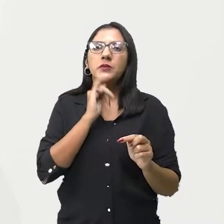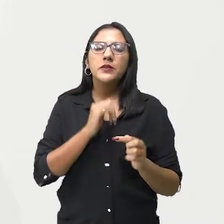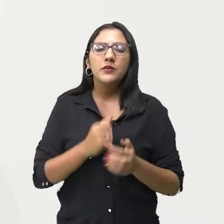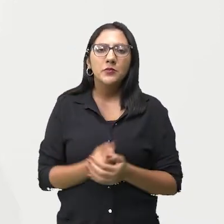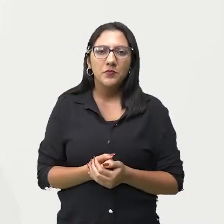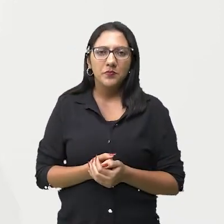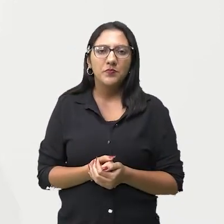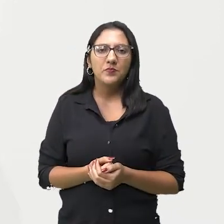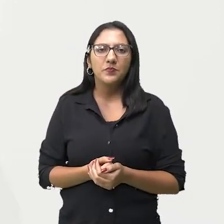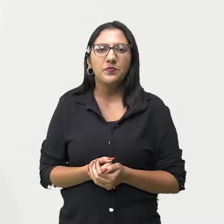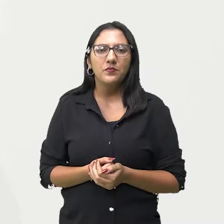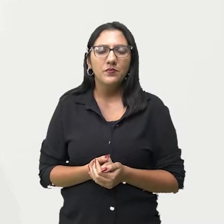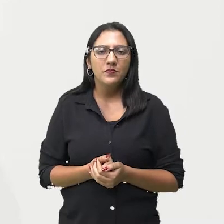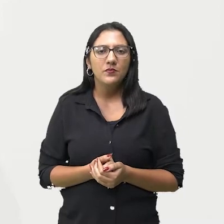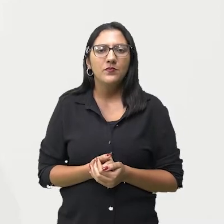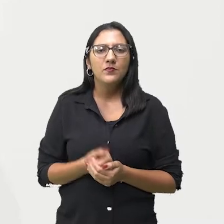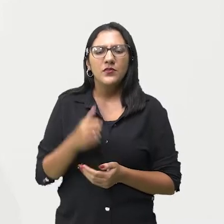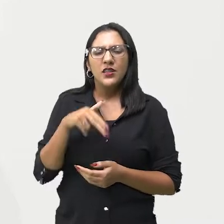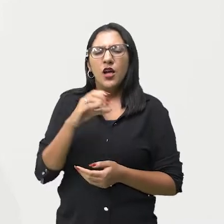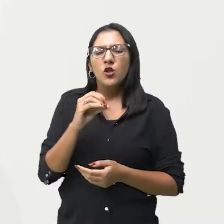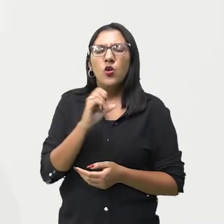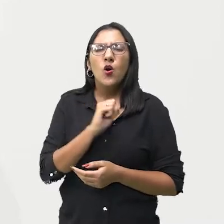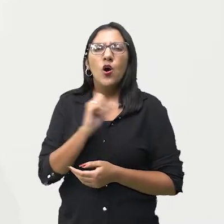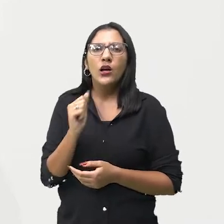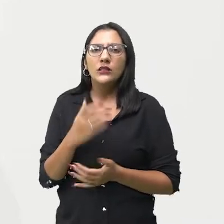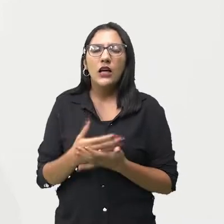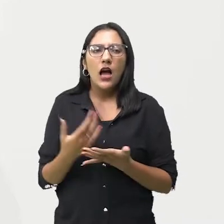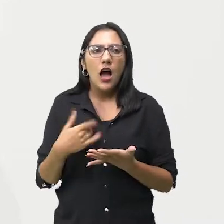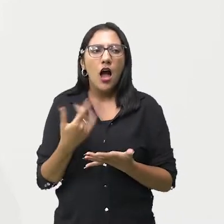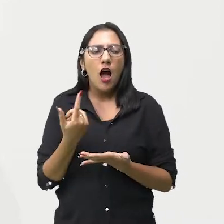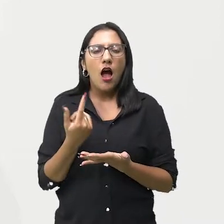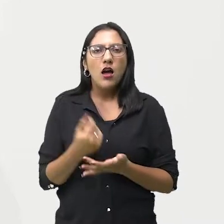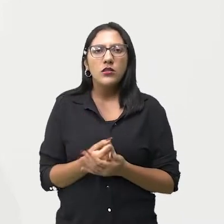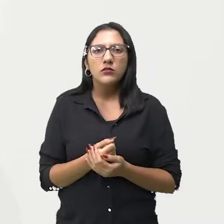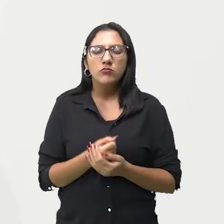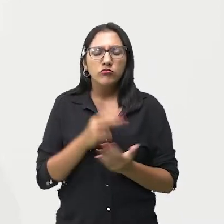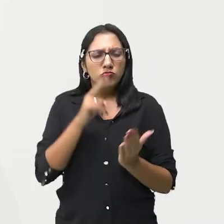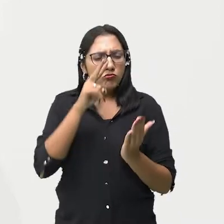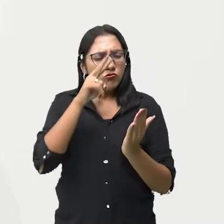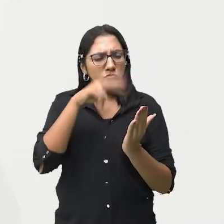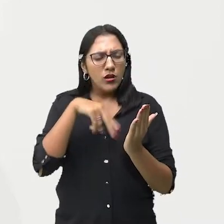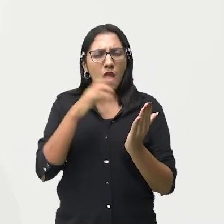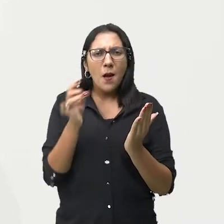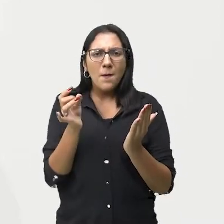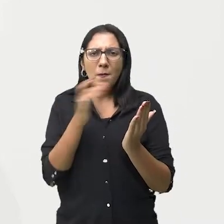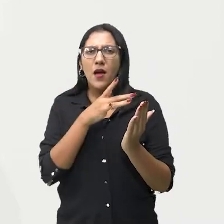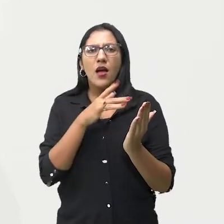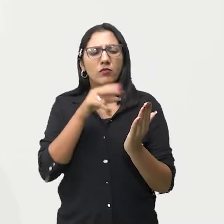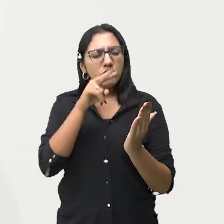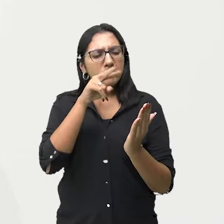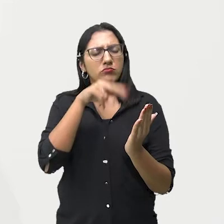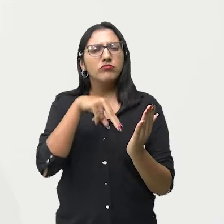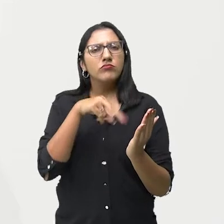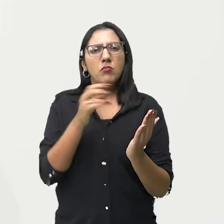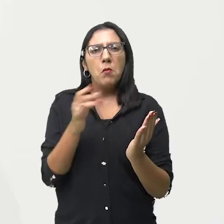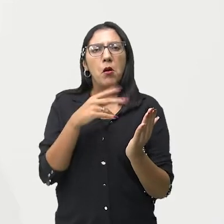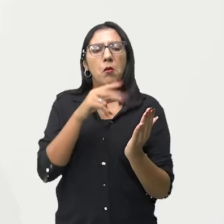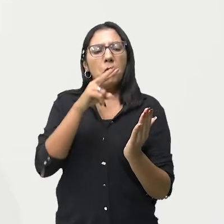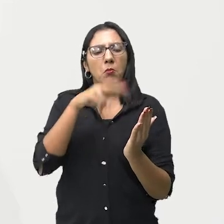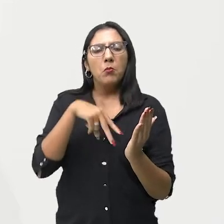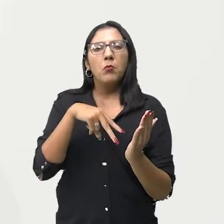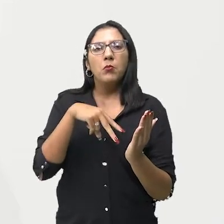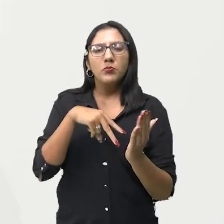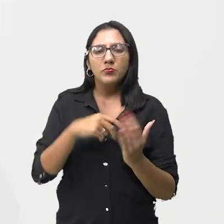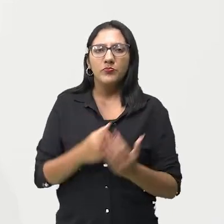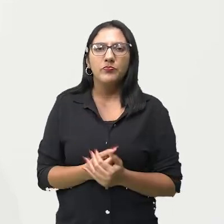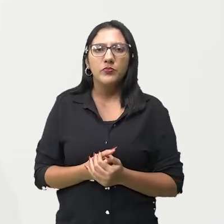algo assim: nossa, eu acabei de ler um livro. E aí